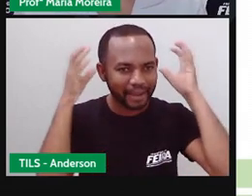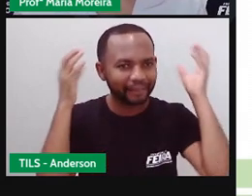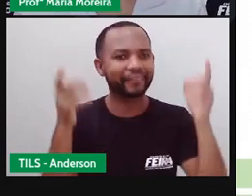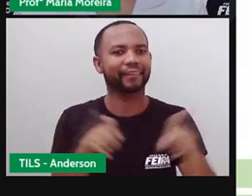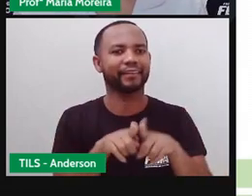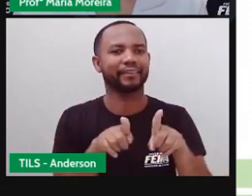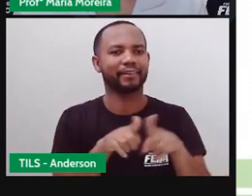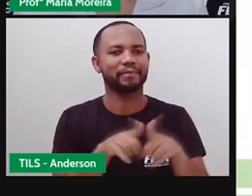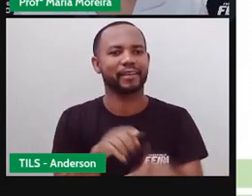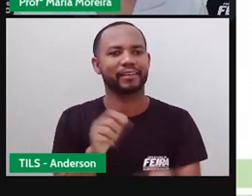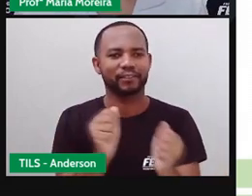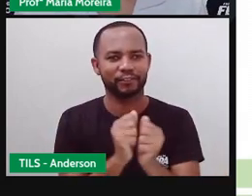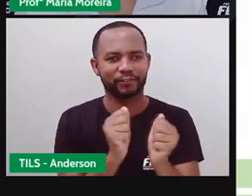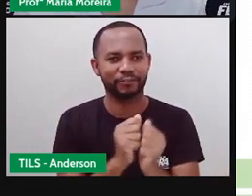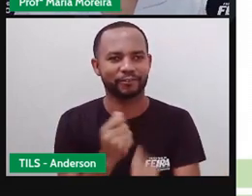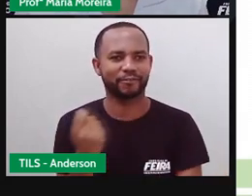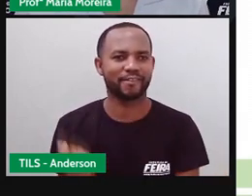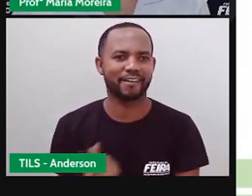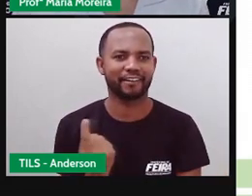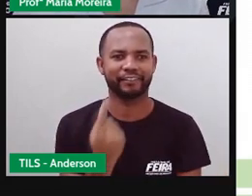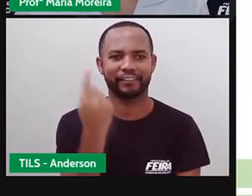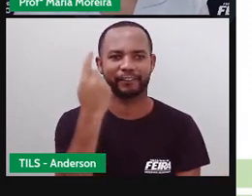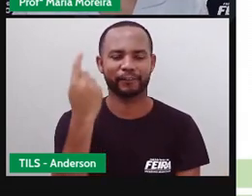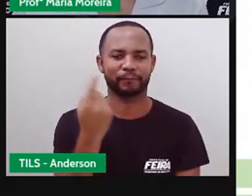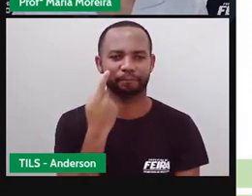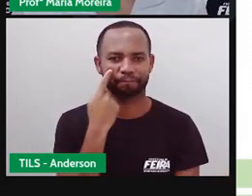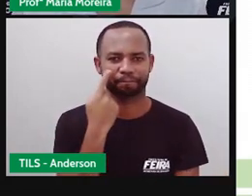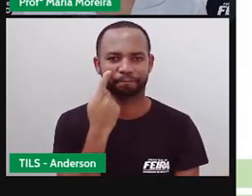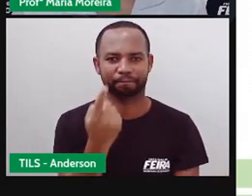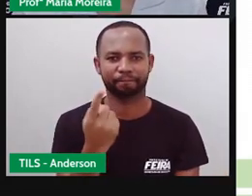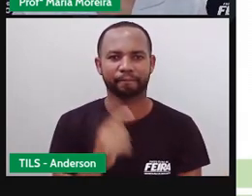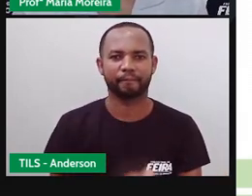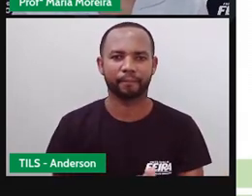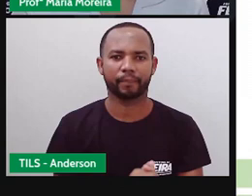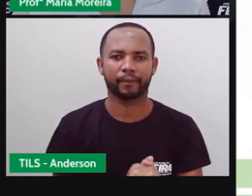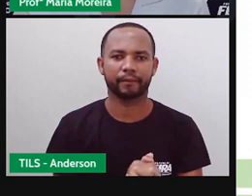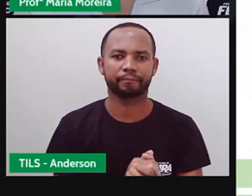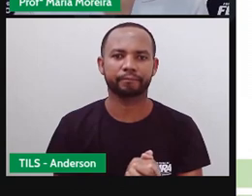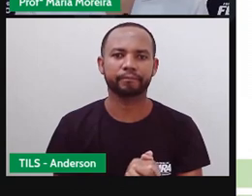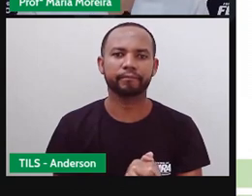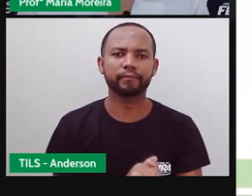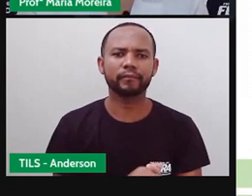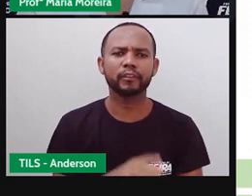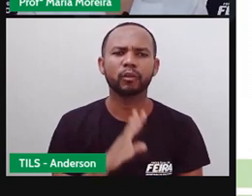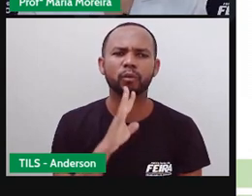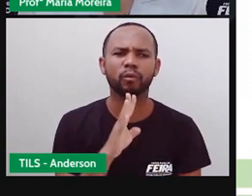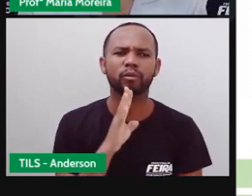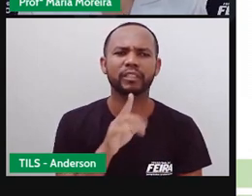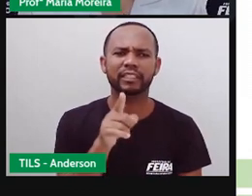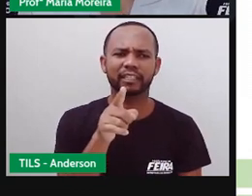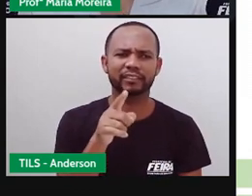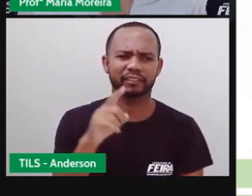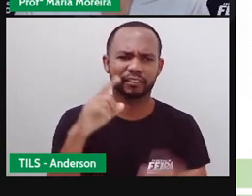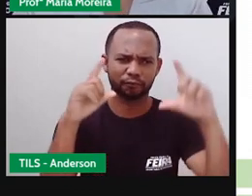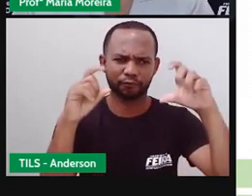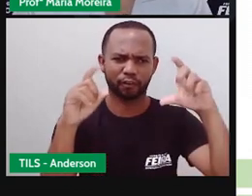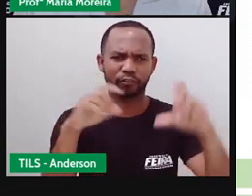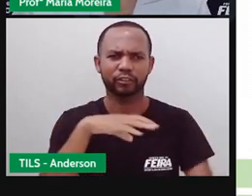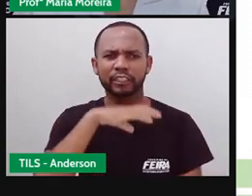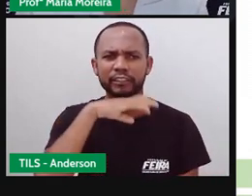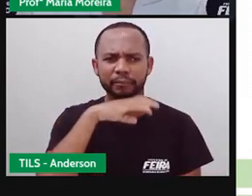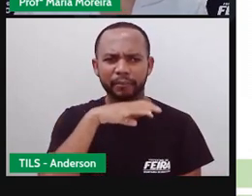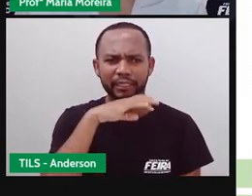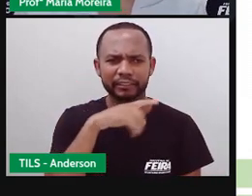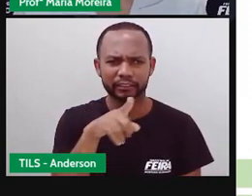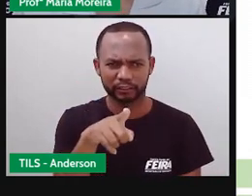Puro conhecimento com vocês e olha só para esse animalzinho aí Timão e esse bem conhecido né acho que